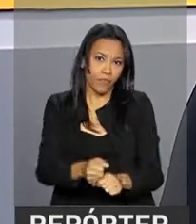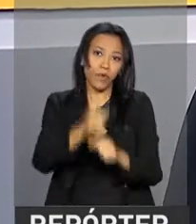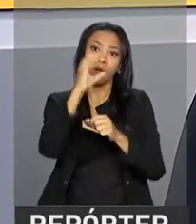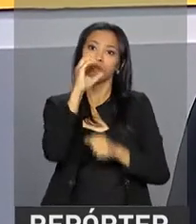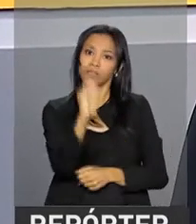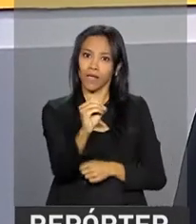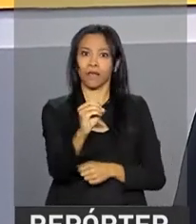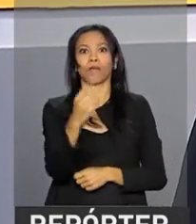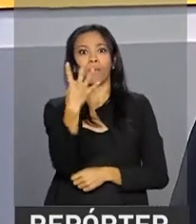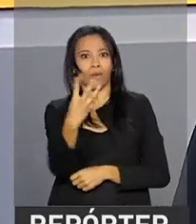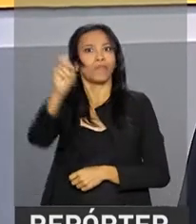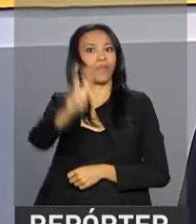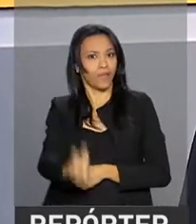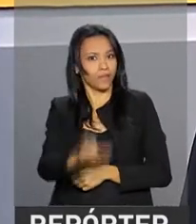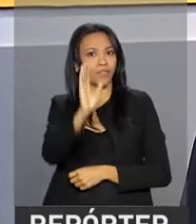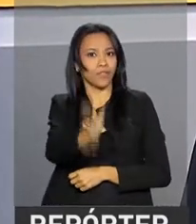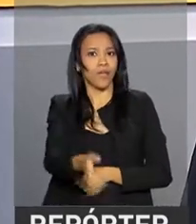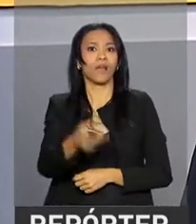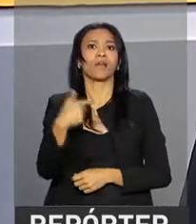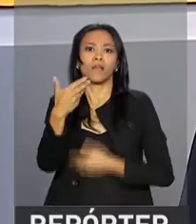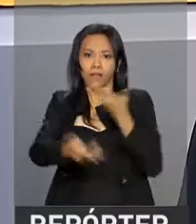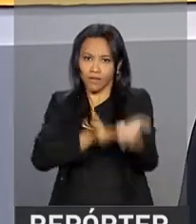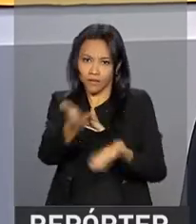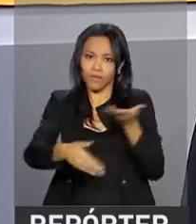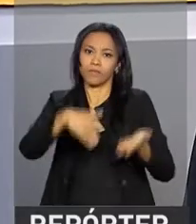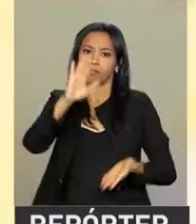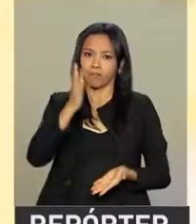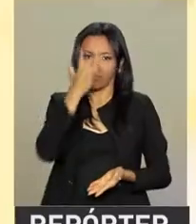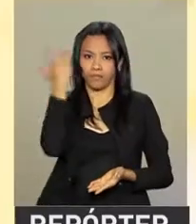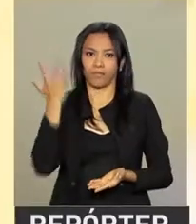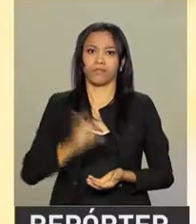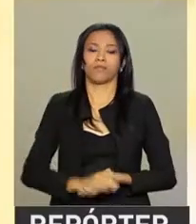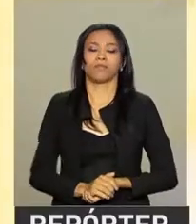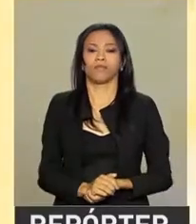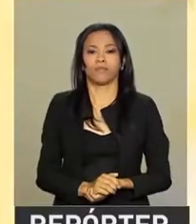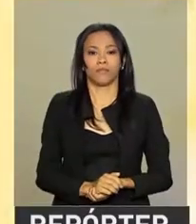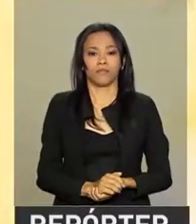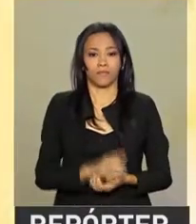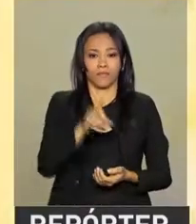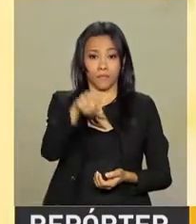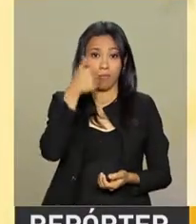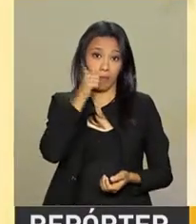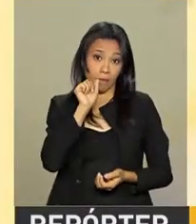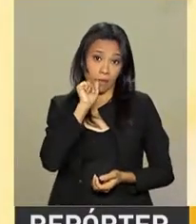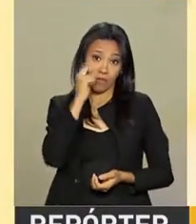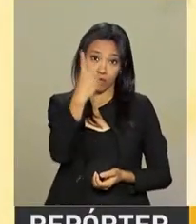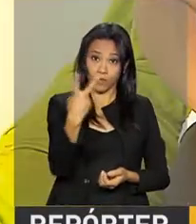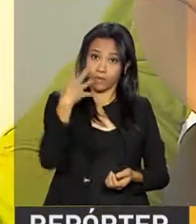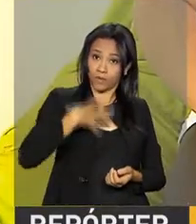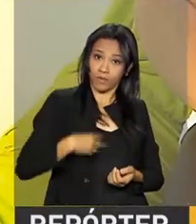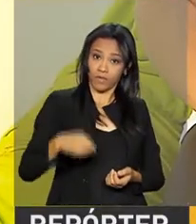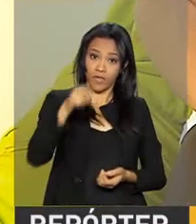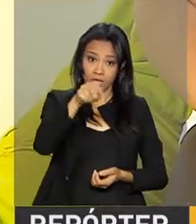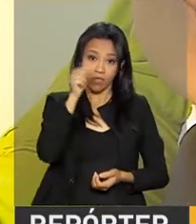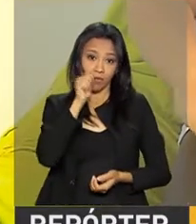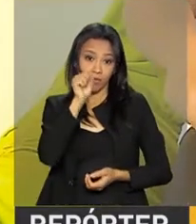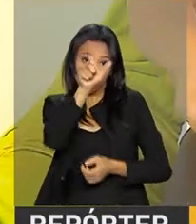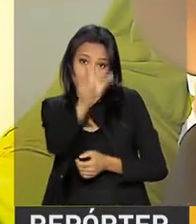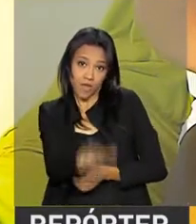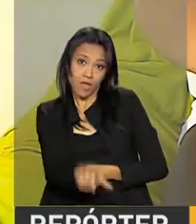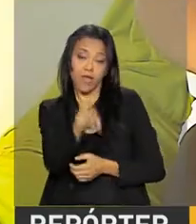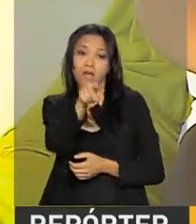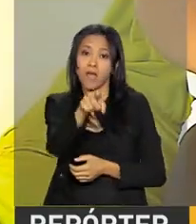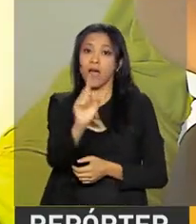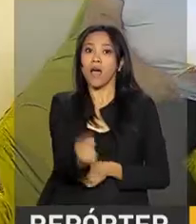vezes e atende cada vez mais brasileiros mãe de duas filhas rogéria é a única fonte de sustento